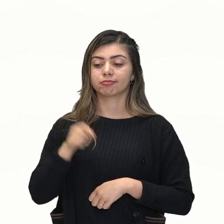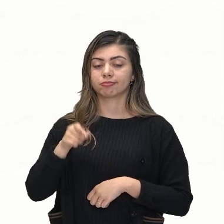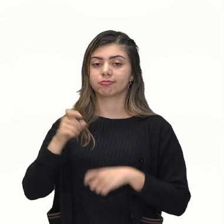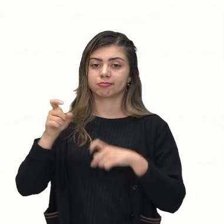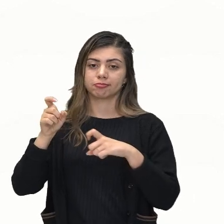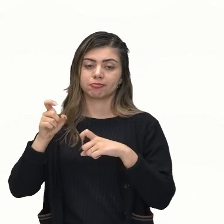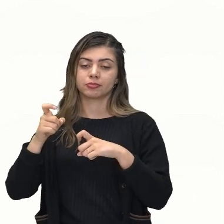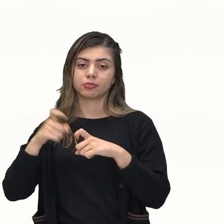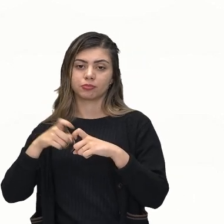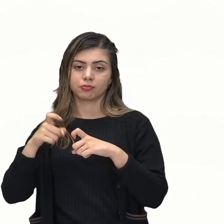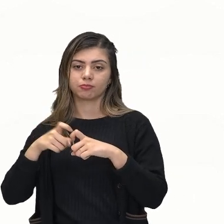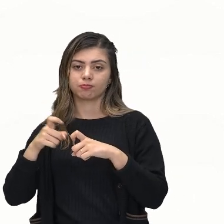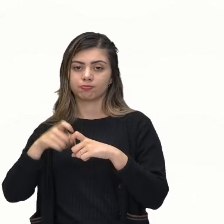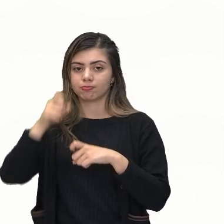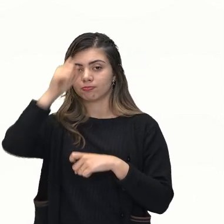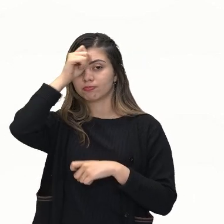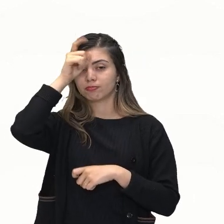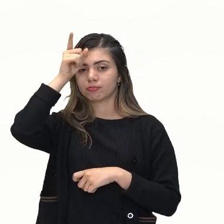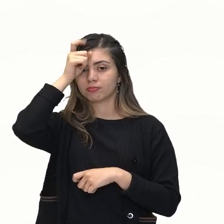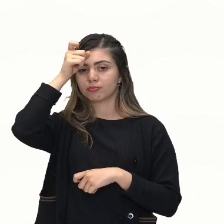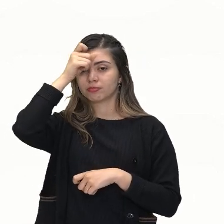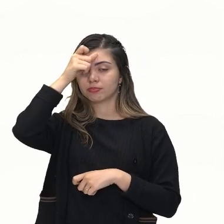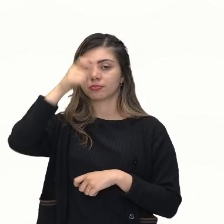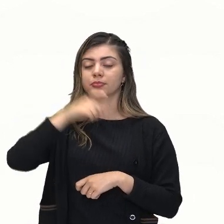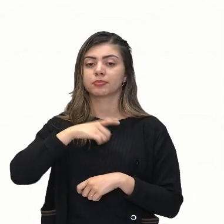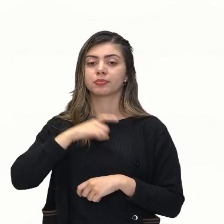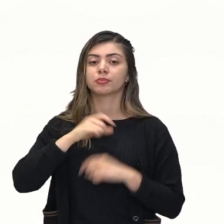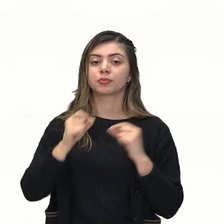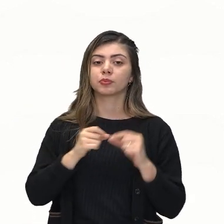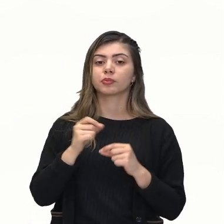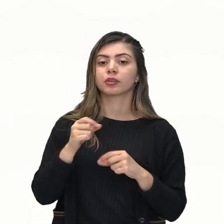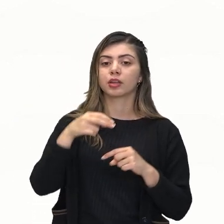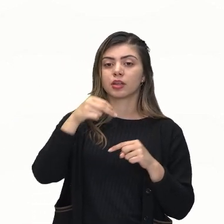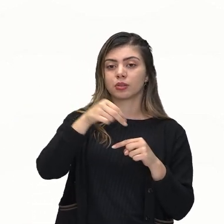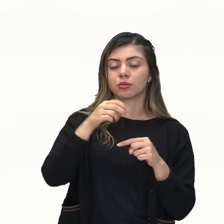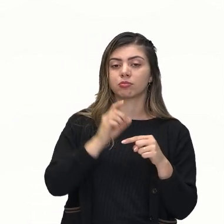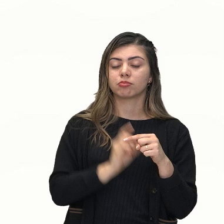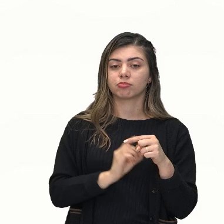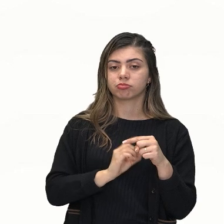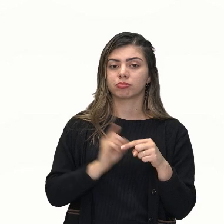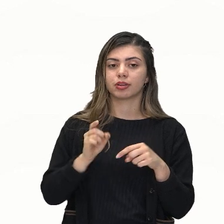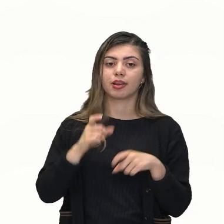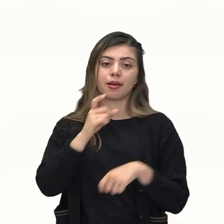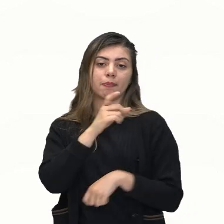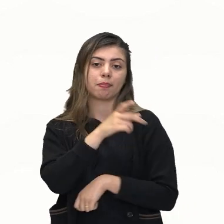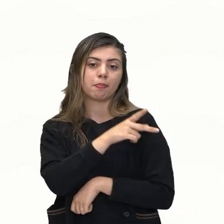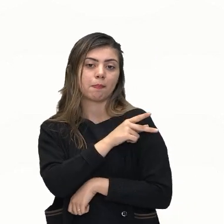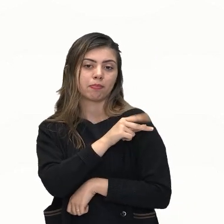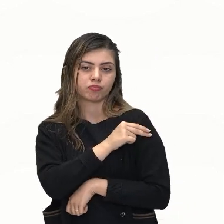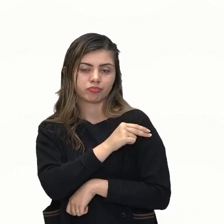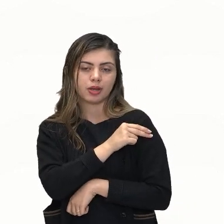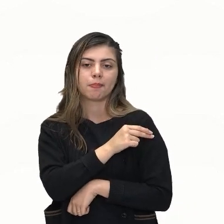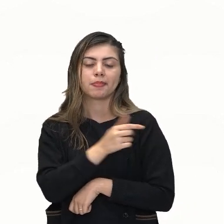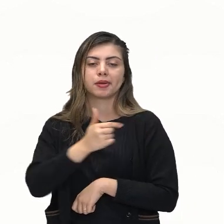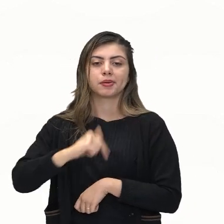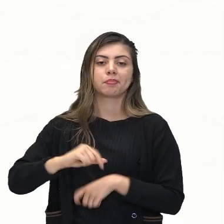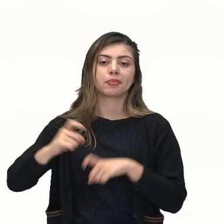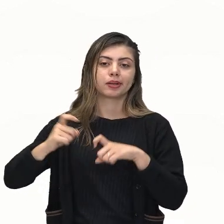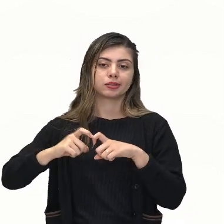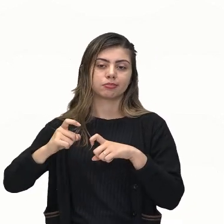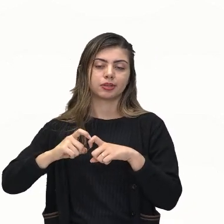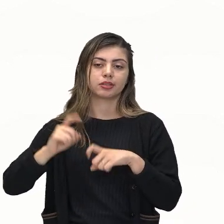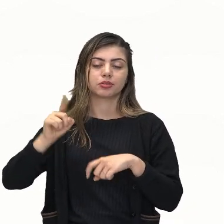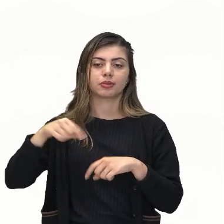hospital, a razão entre o número de médicos e de enfermeiros é 2 sobre 5. Vamos aqui então organizar. Ó.